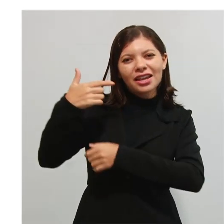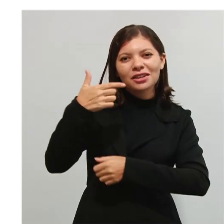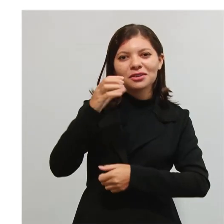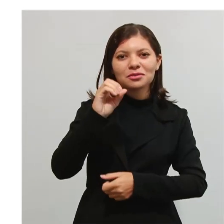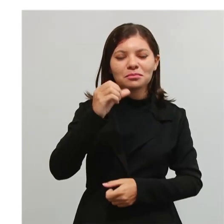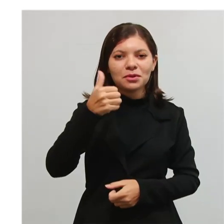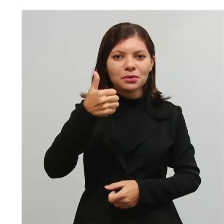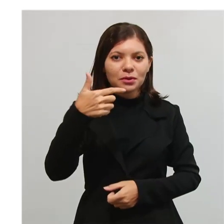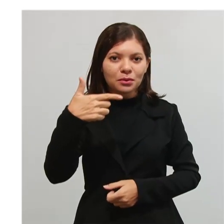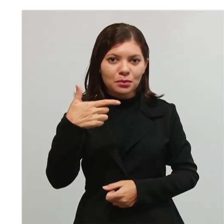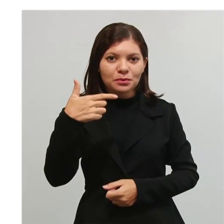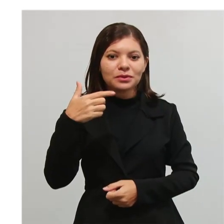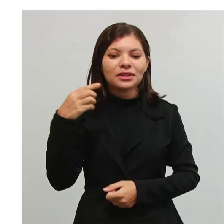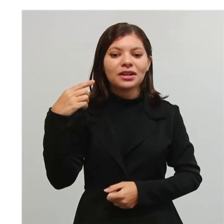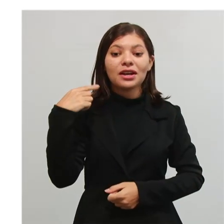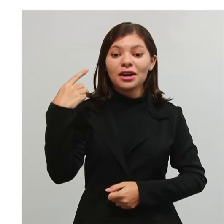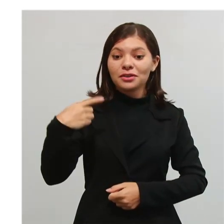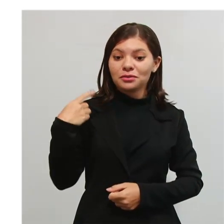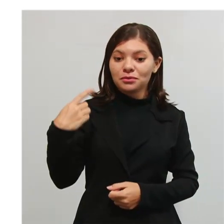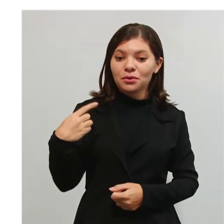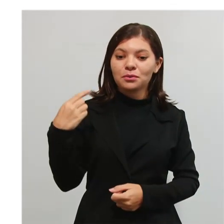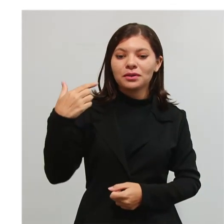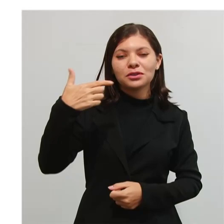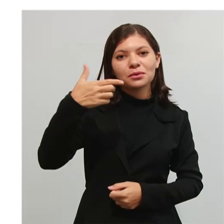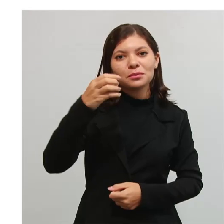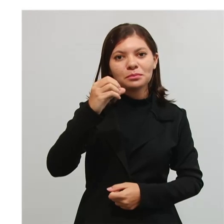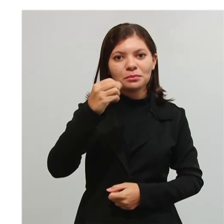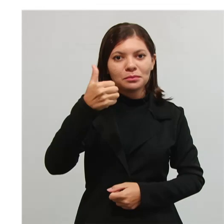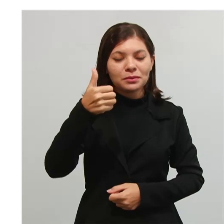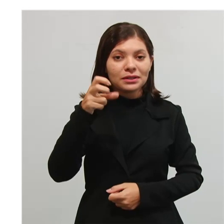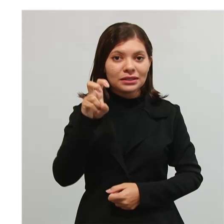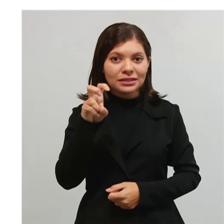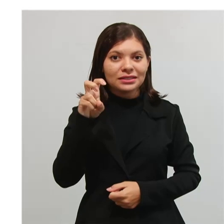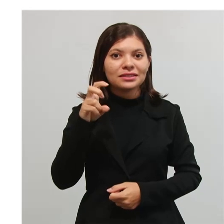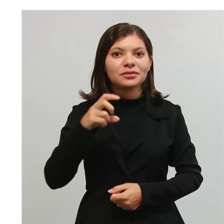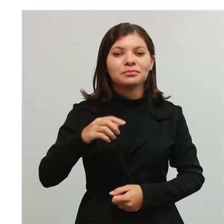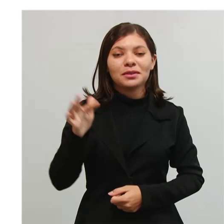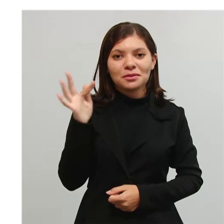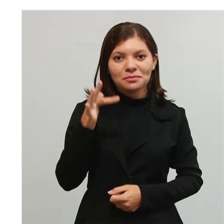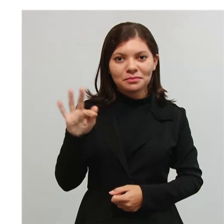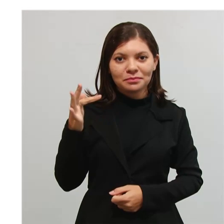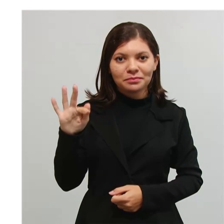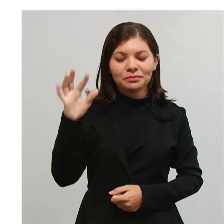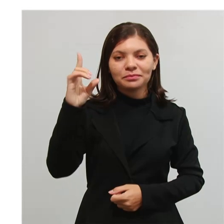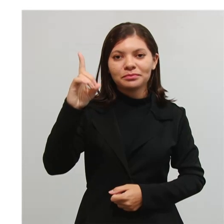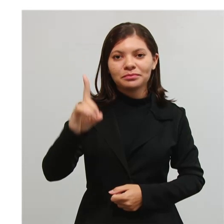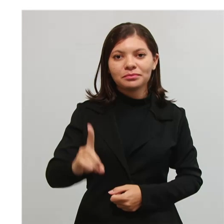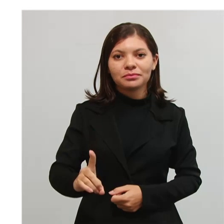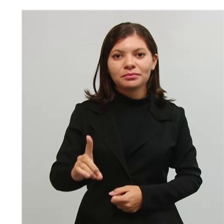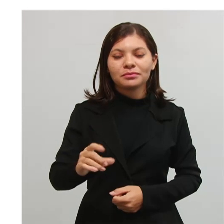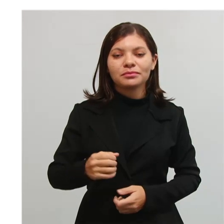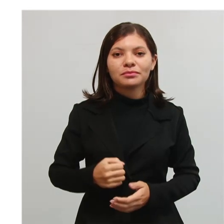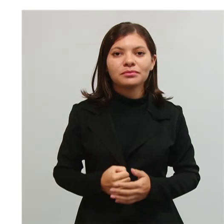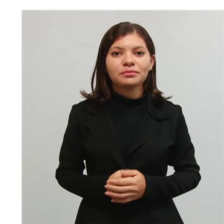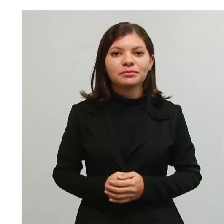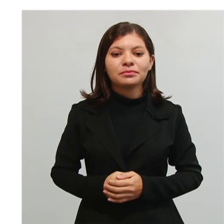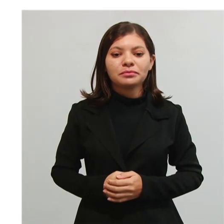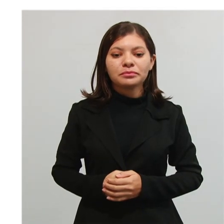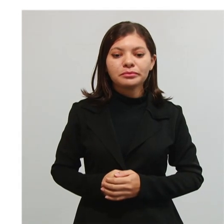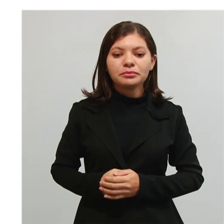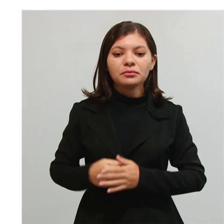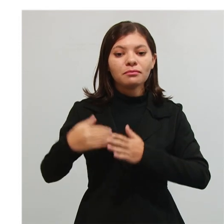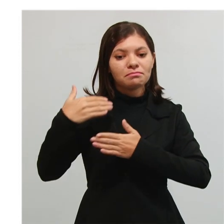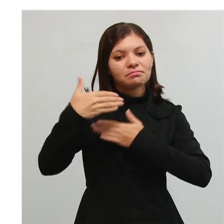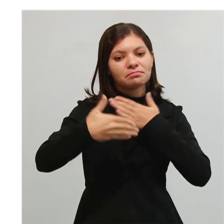e advogo desde 2015 Por meio dessa Faculdade de Direito prosseguindo